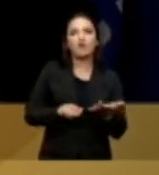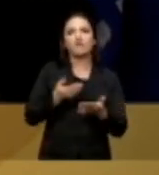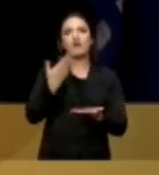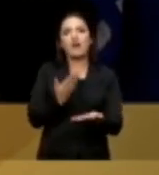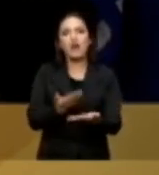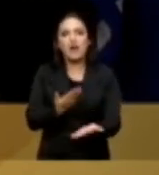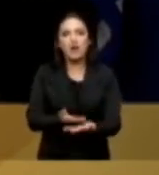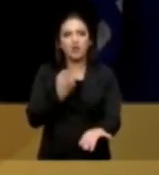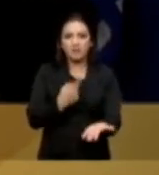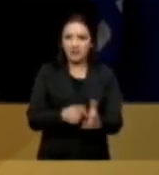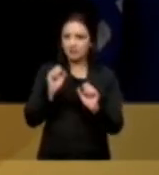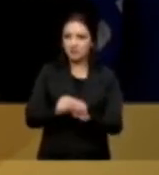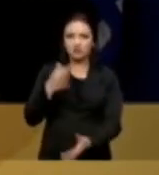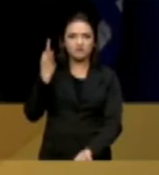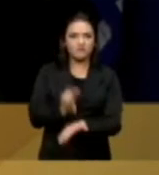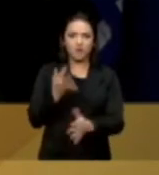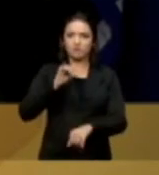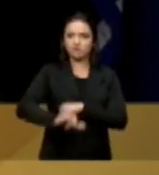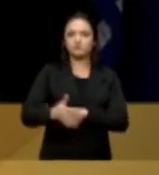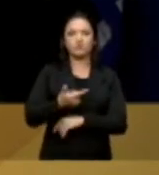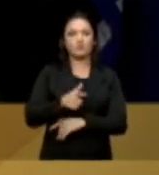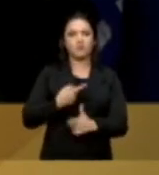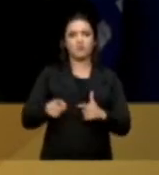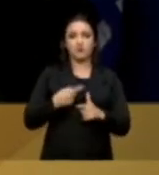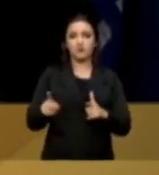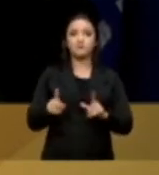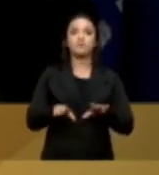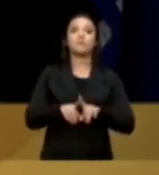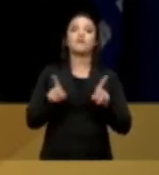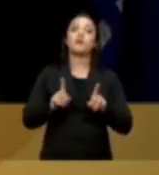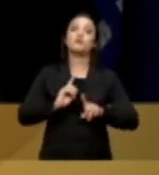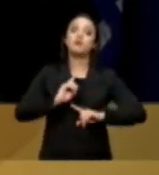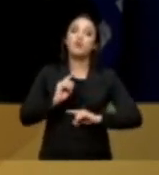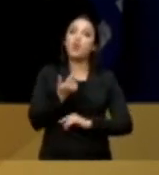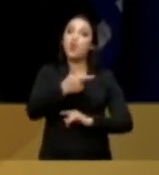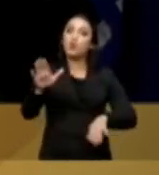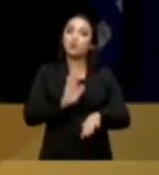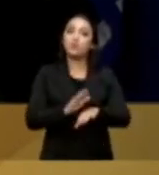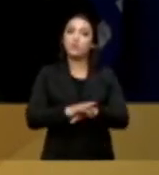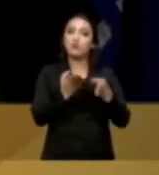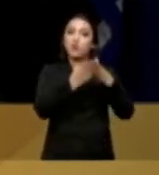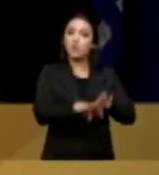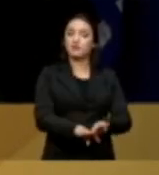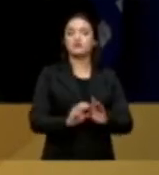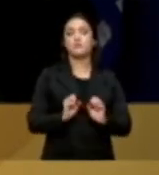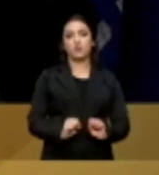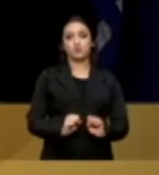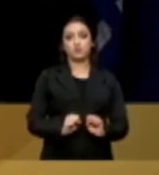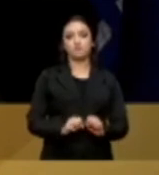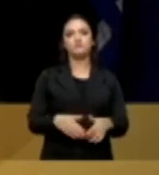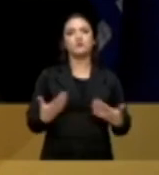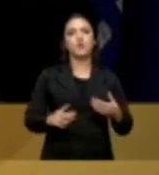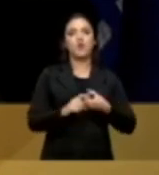religiosa, seja vedado o exercício das atividades, devendo-lhe ser ofertada a realização de uma prestação alternativa.